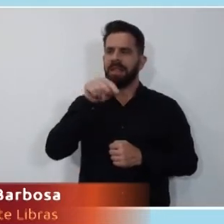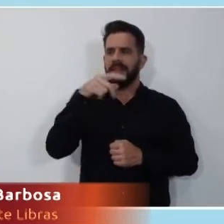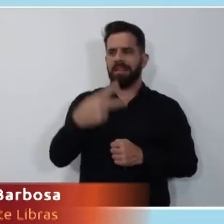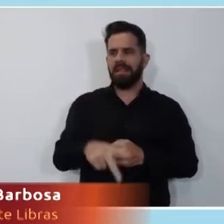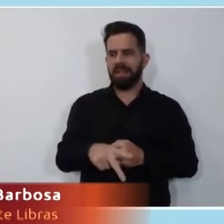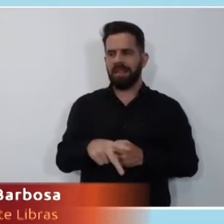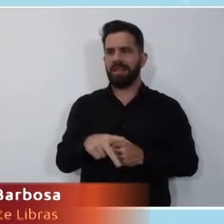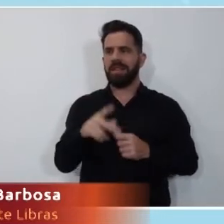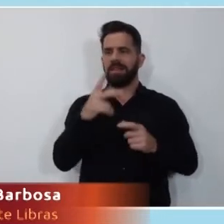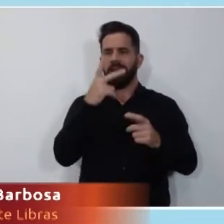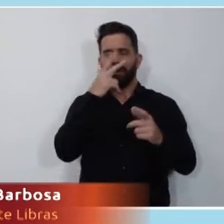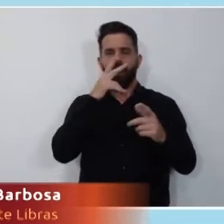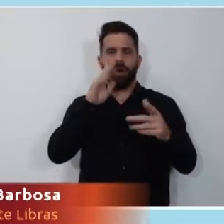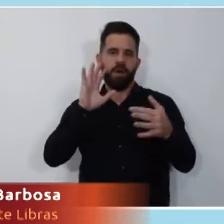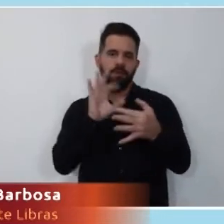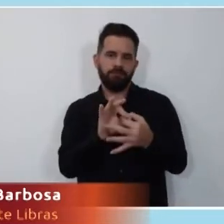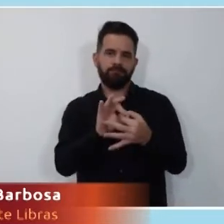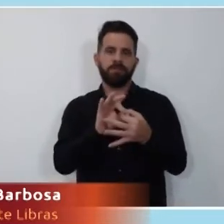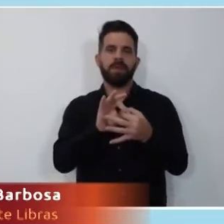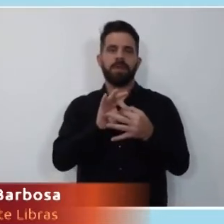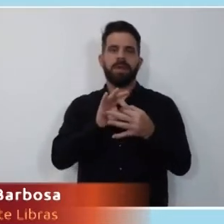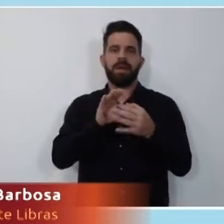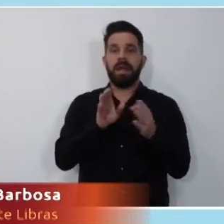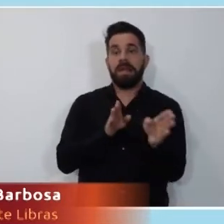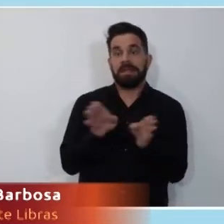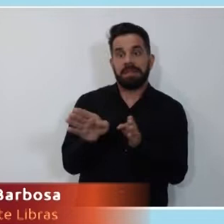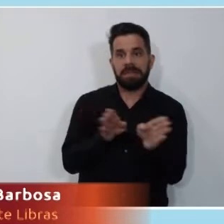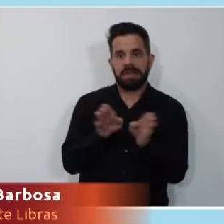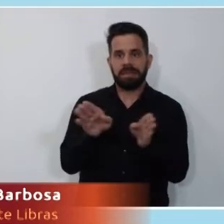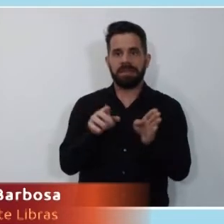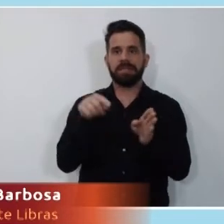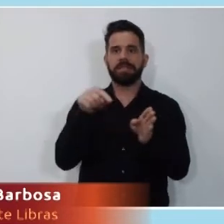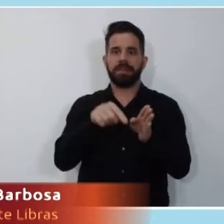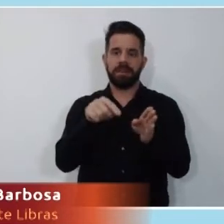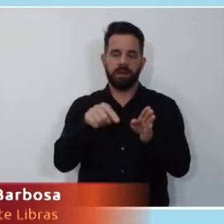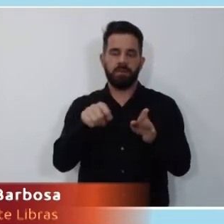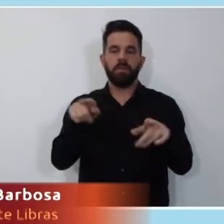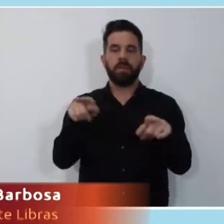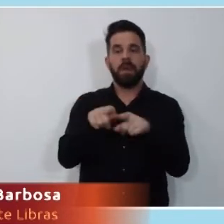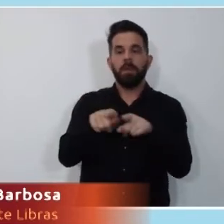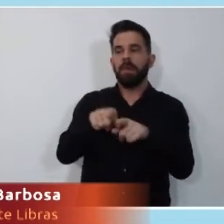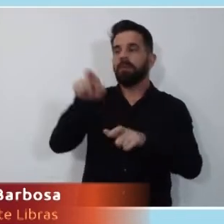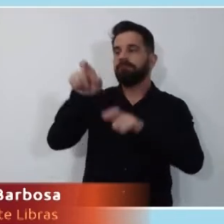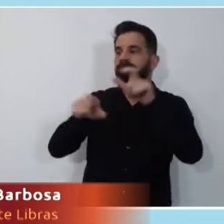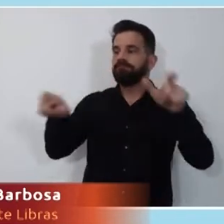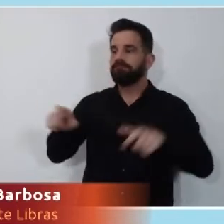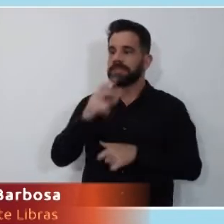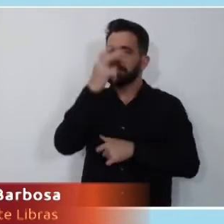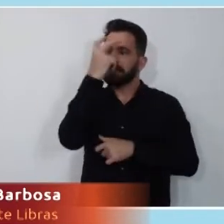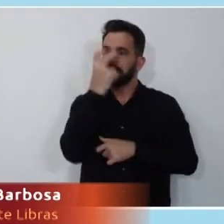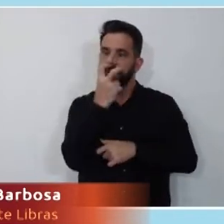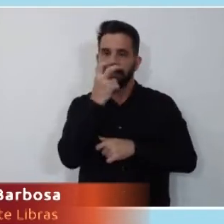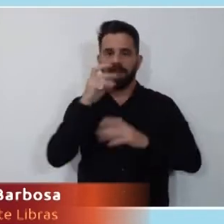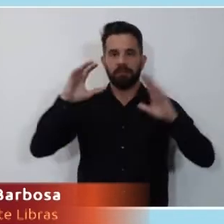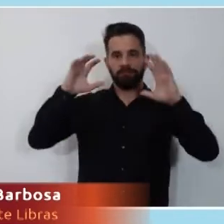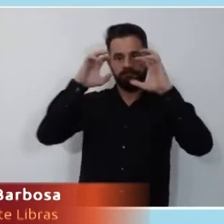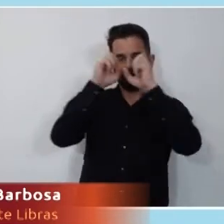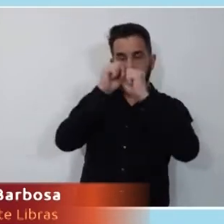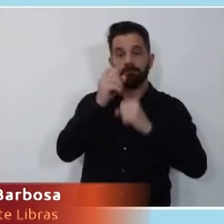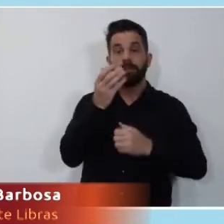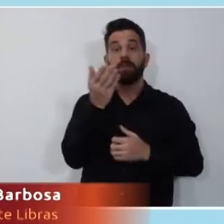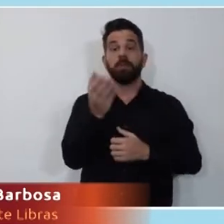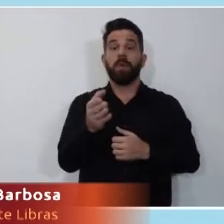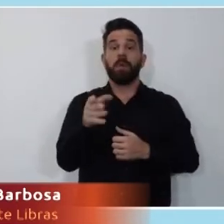conteúdo acessível para o público cego de baixa visão. Então, o professor Diego Barbosa é um homem de